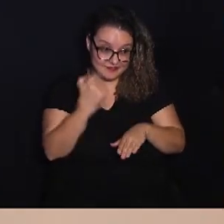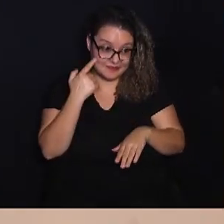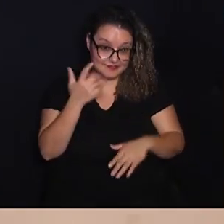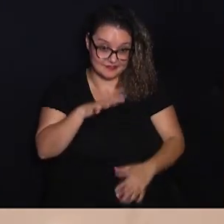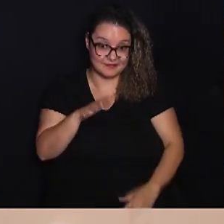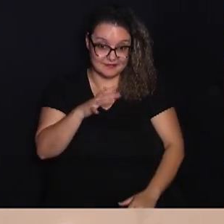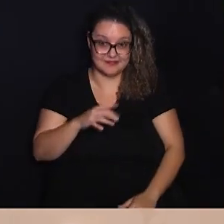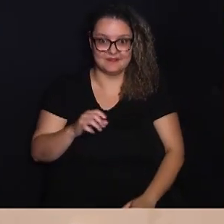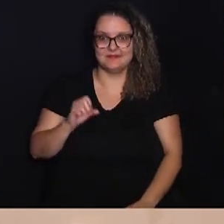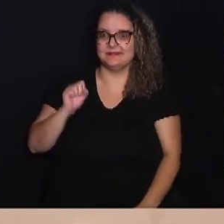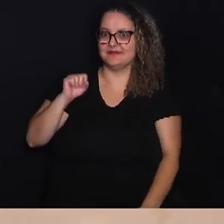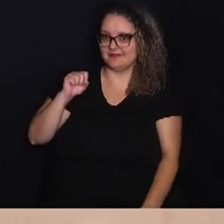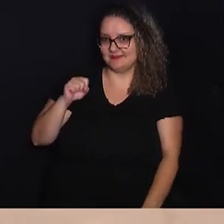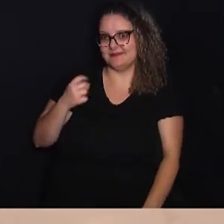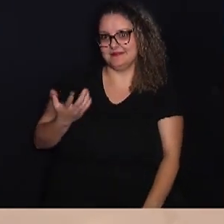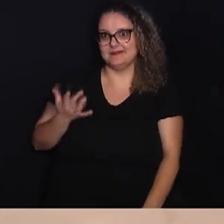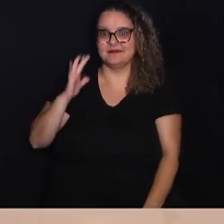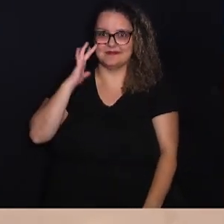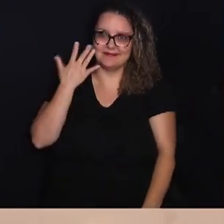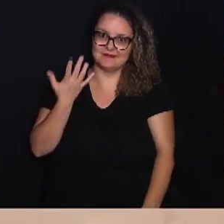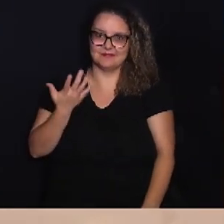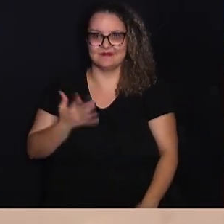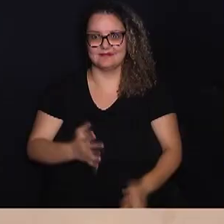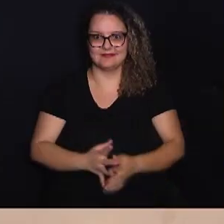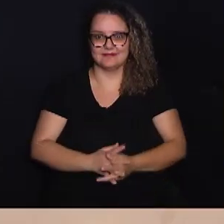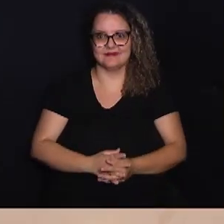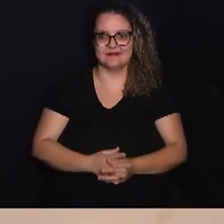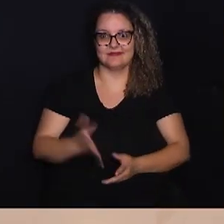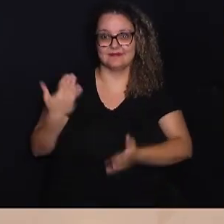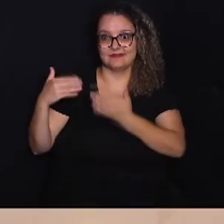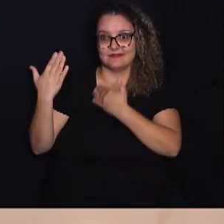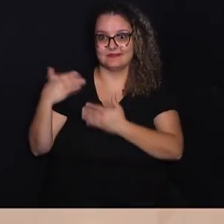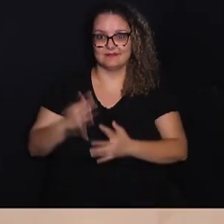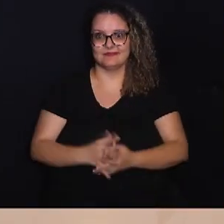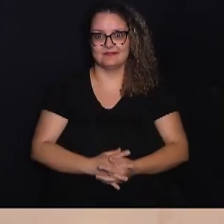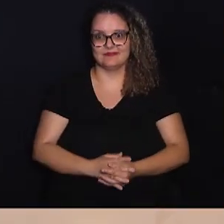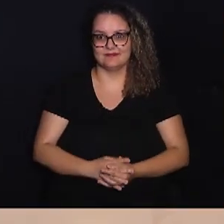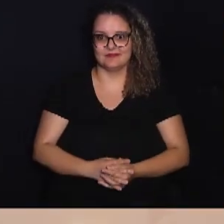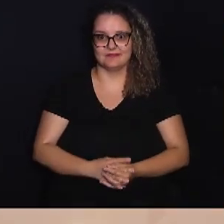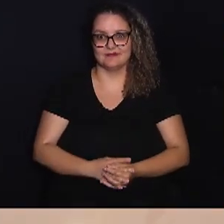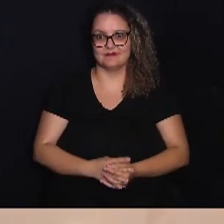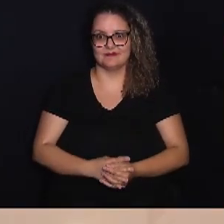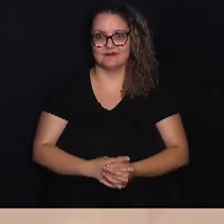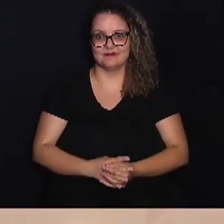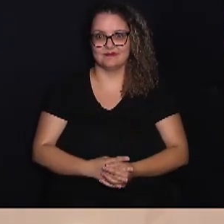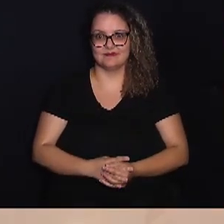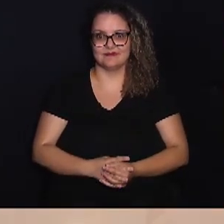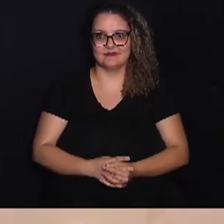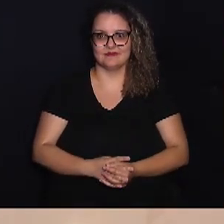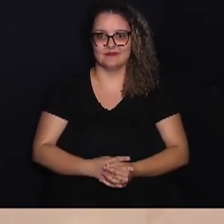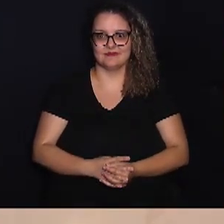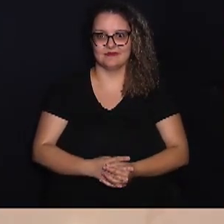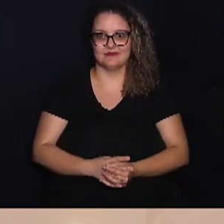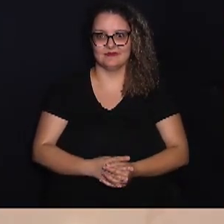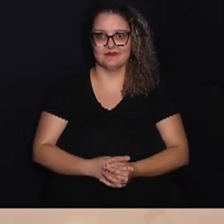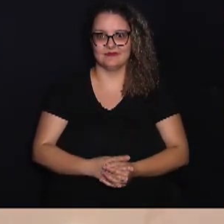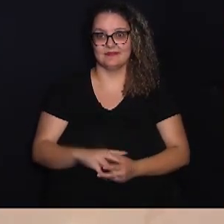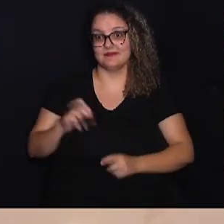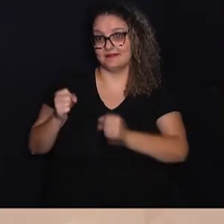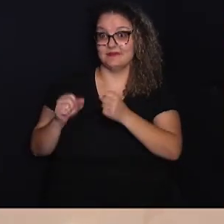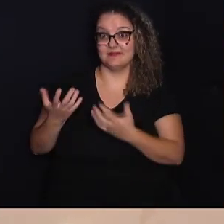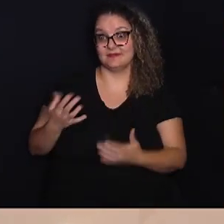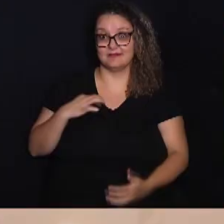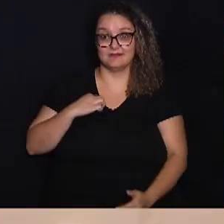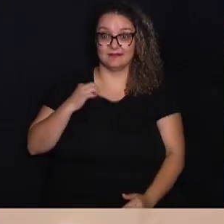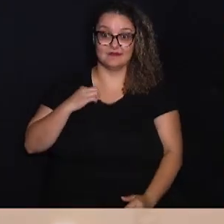dá? Sim, eu achava que antigamente, eu acho, tipo, quando... O negócio de fazer industrial, de fazer roupa, eu